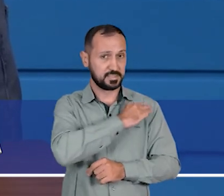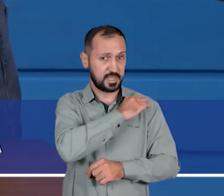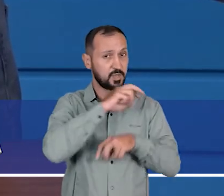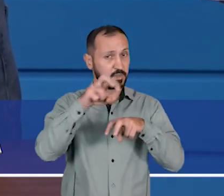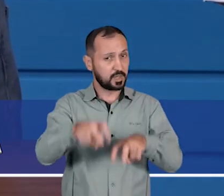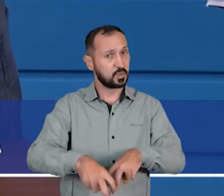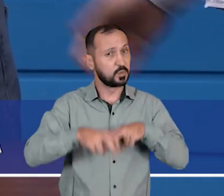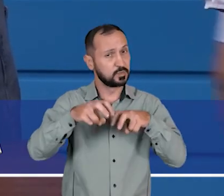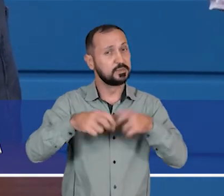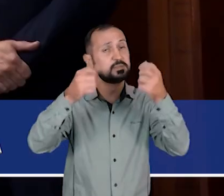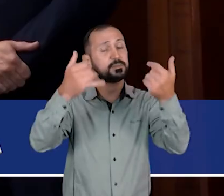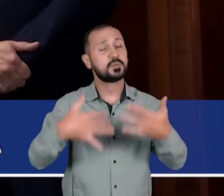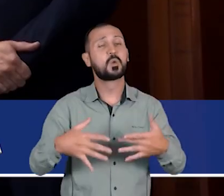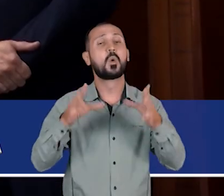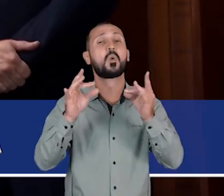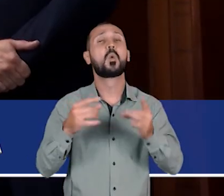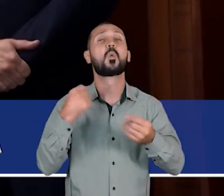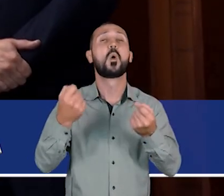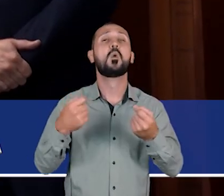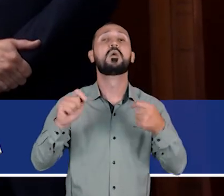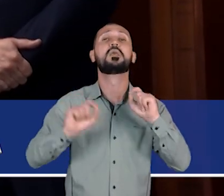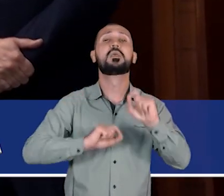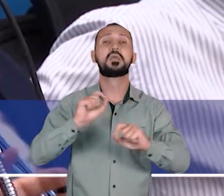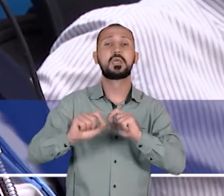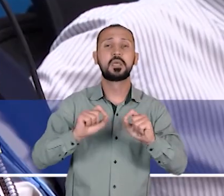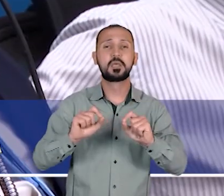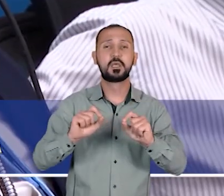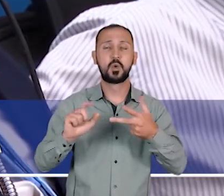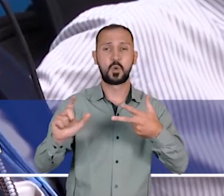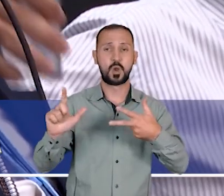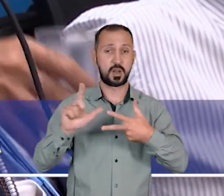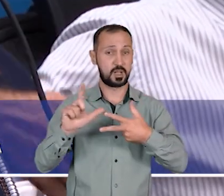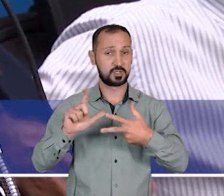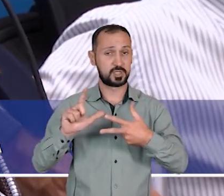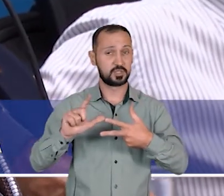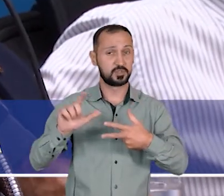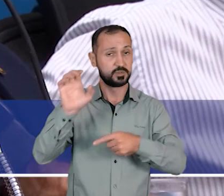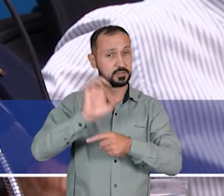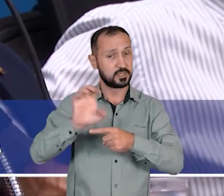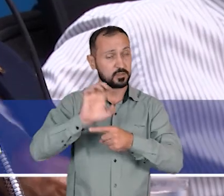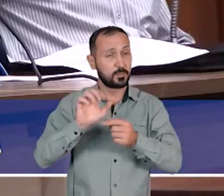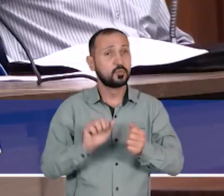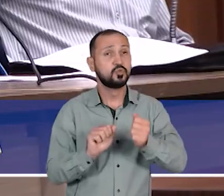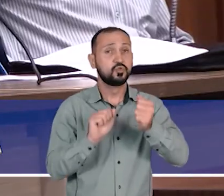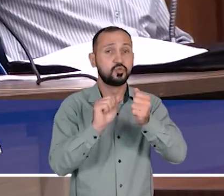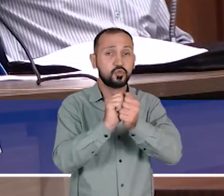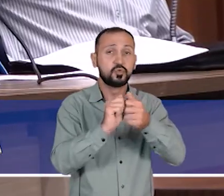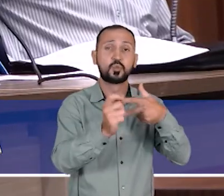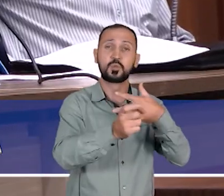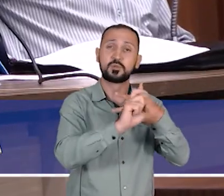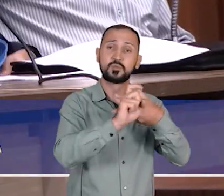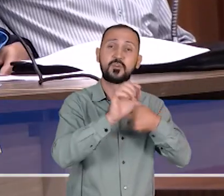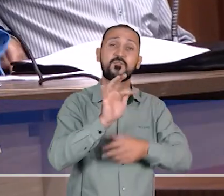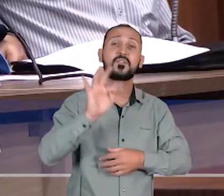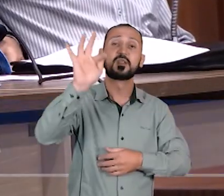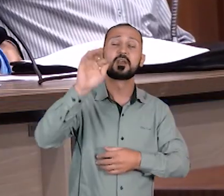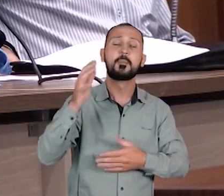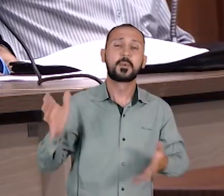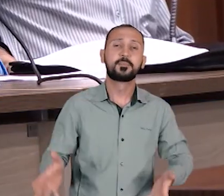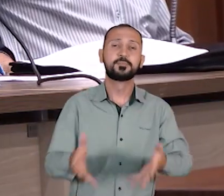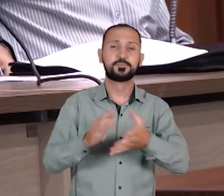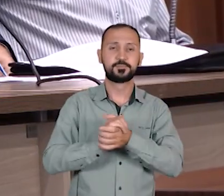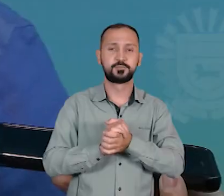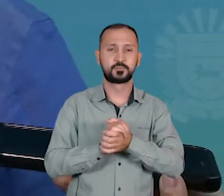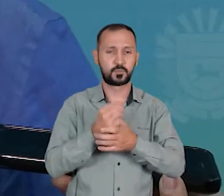Jamil Manuel Leal Filho, destacou quais interlocuções o Legislativo Estadual pode desenvolver com o Executivo Federal no fomento